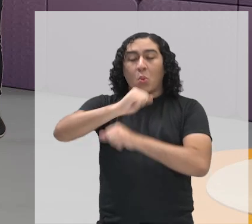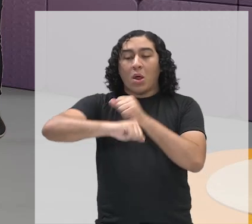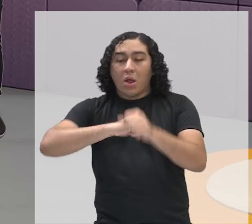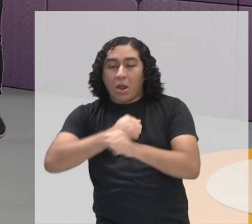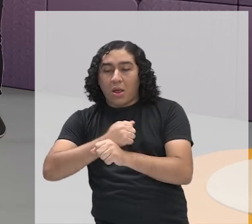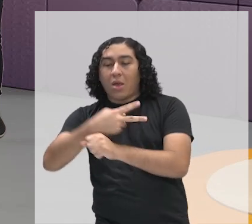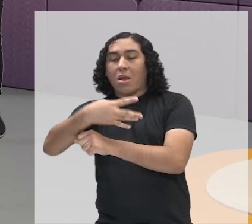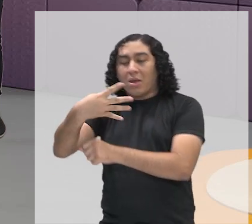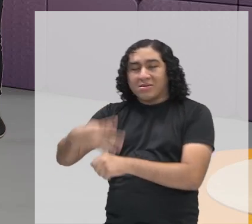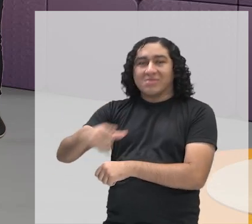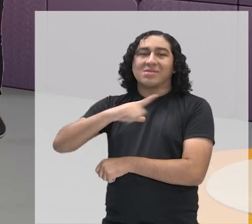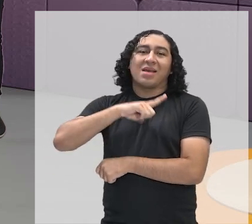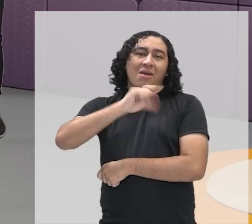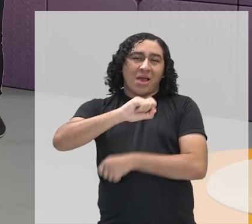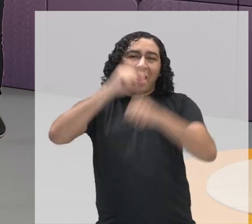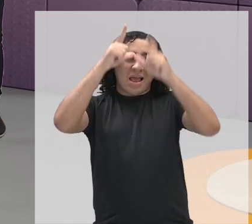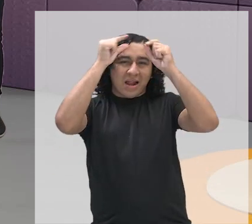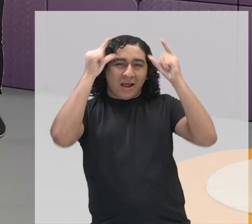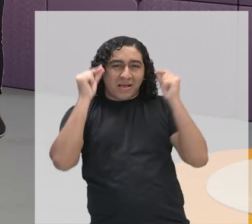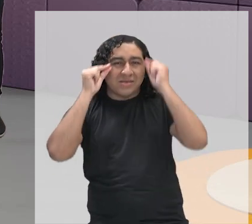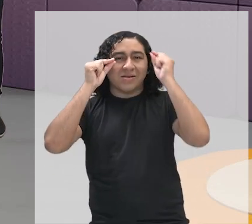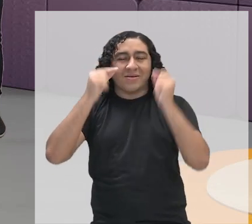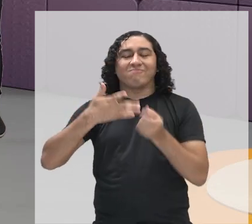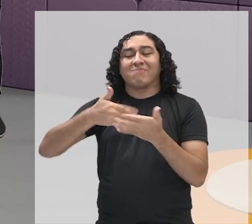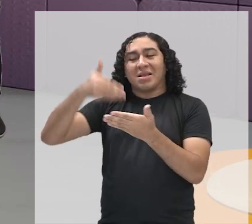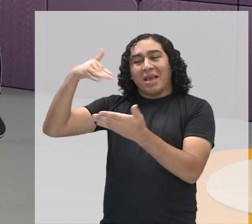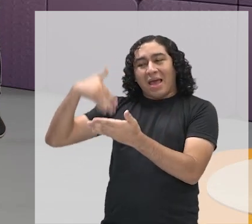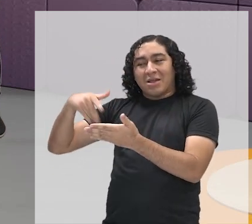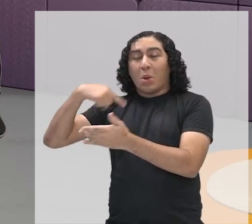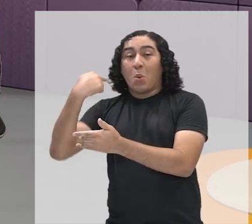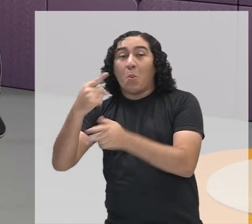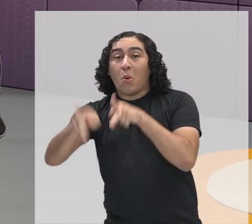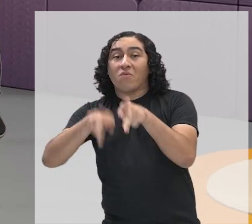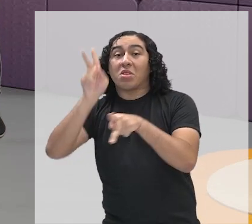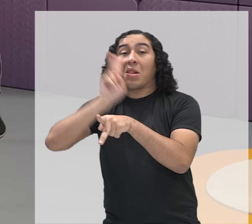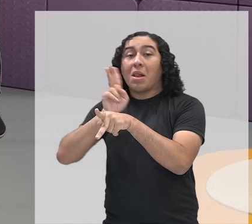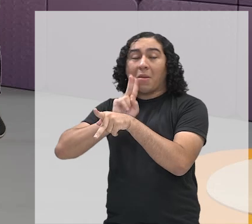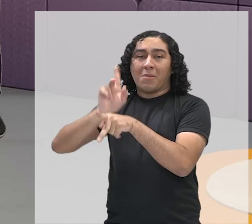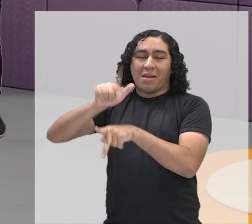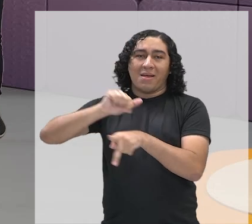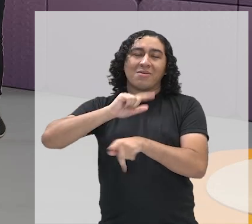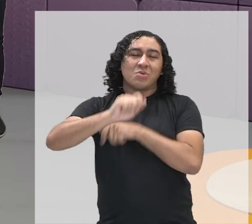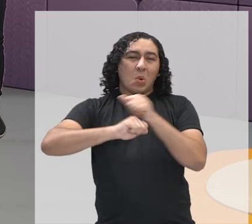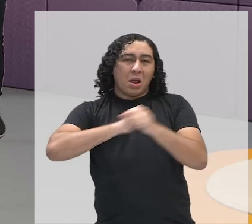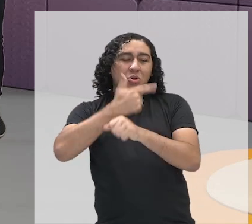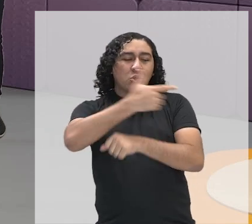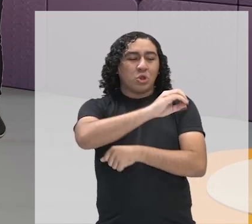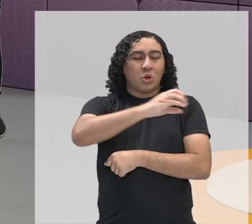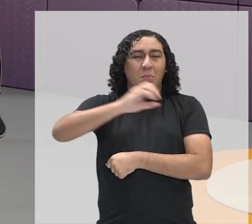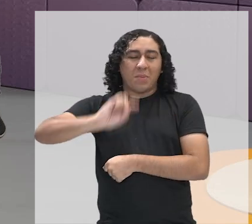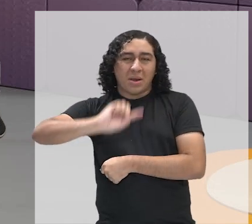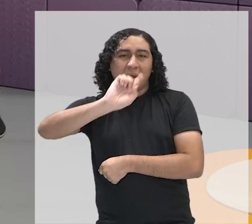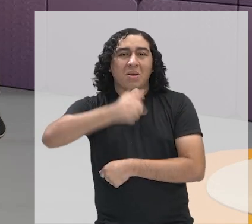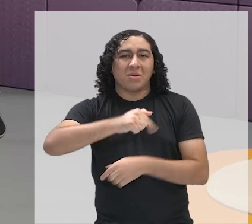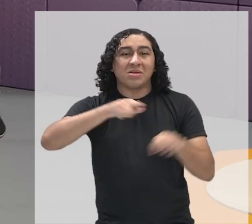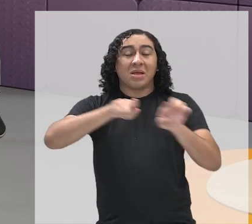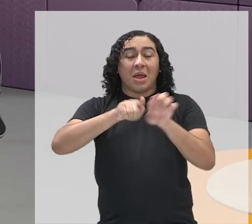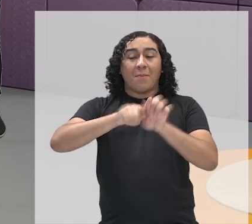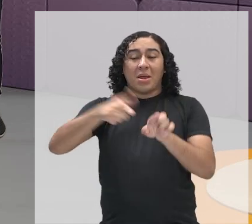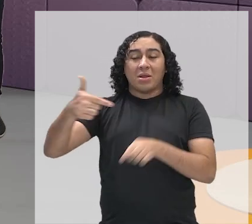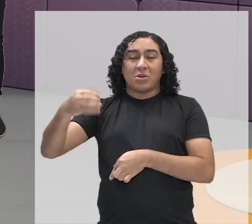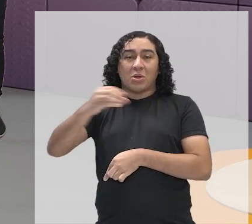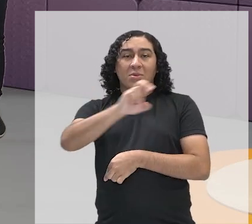tona graças aos Jogos Olímpicos, como no ano, então, de 2000, na Austrália, e em 2005,